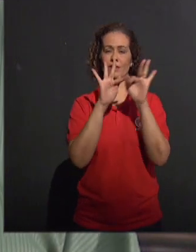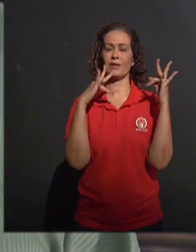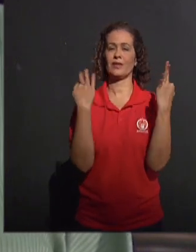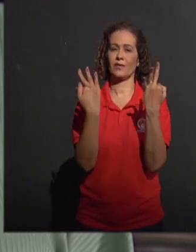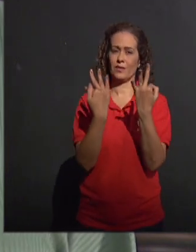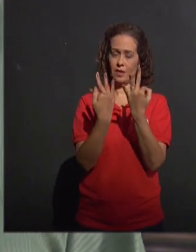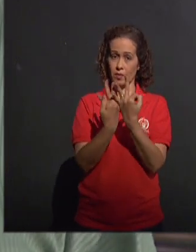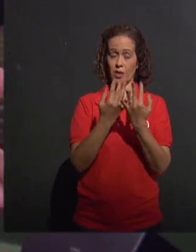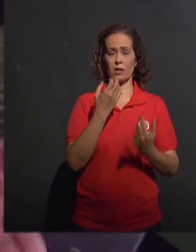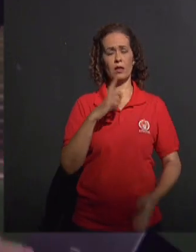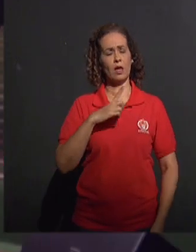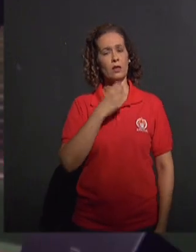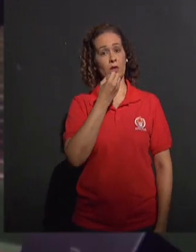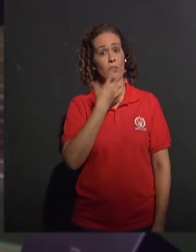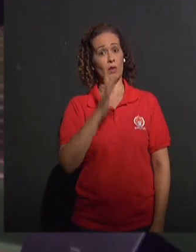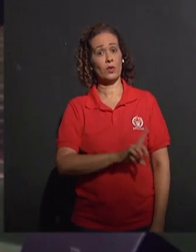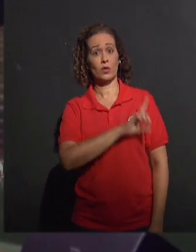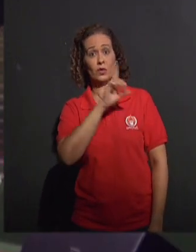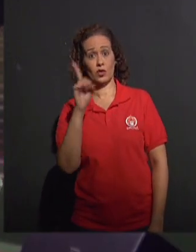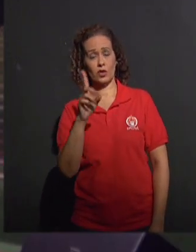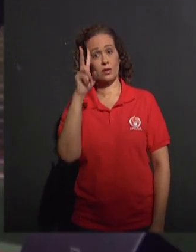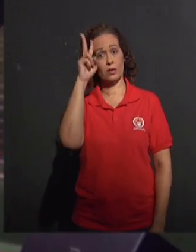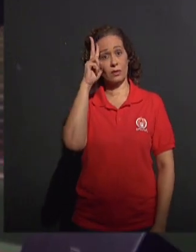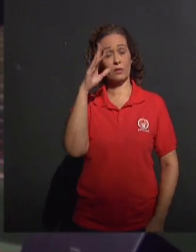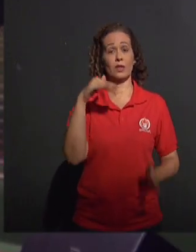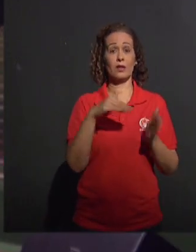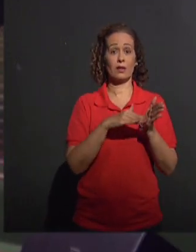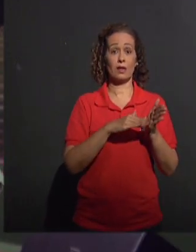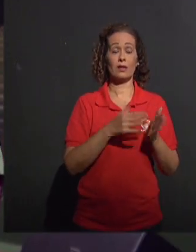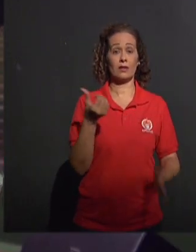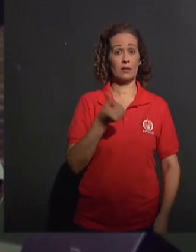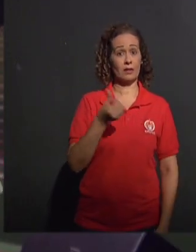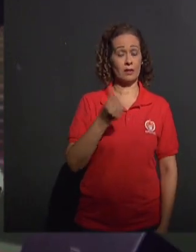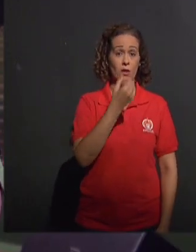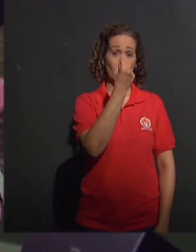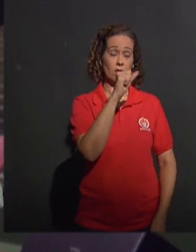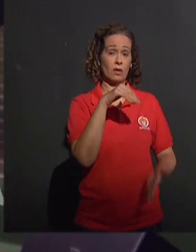Ouça o Bom Dia com a Palavra segunda a sexta, das 8 às 11 da manhã e aos